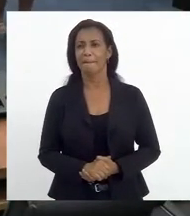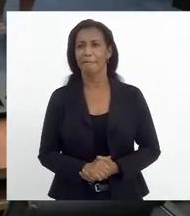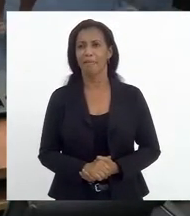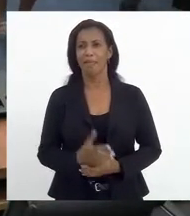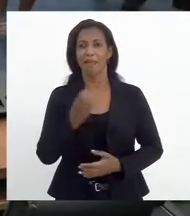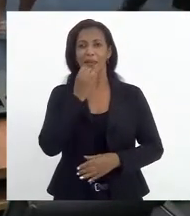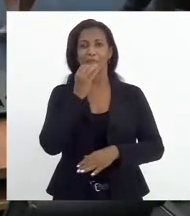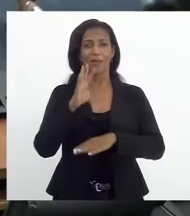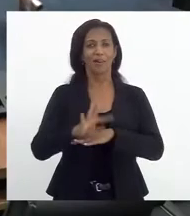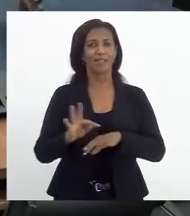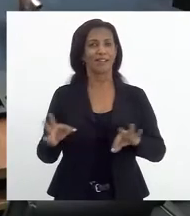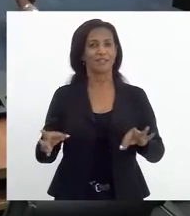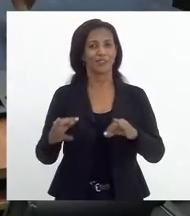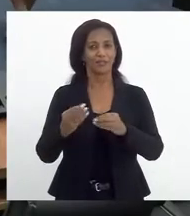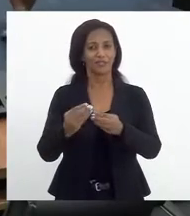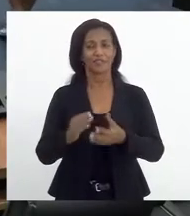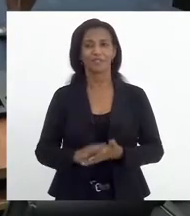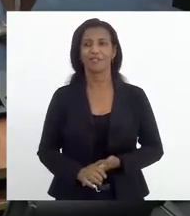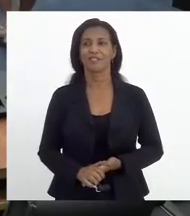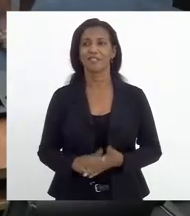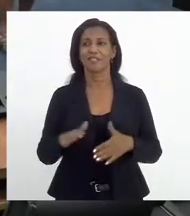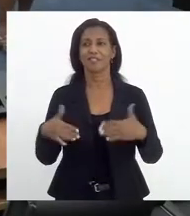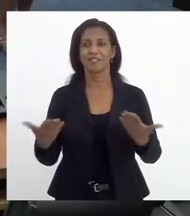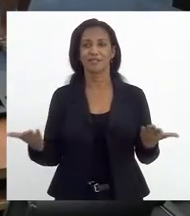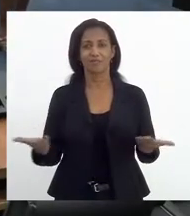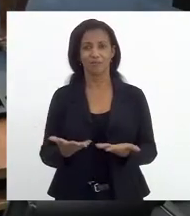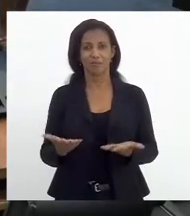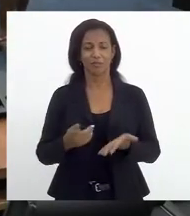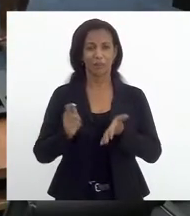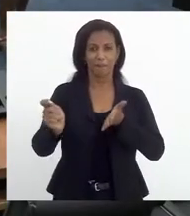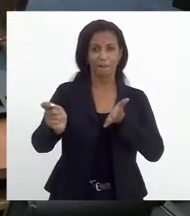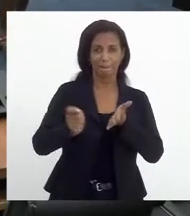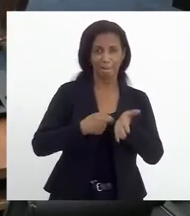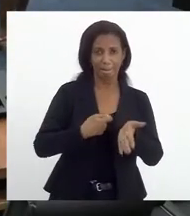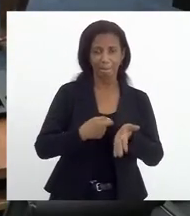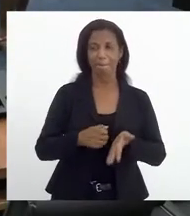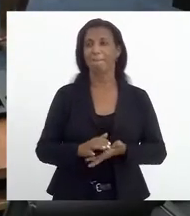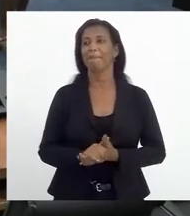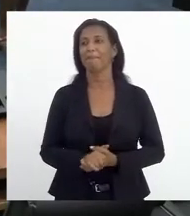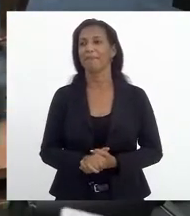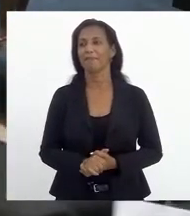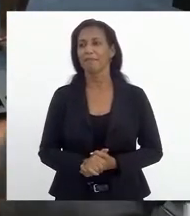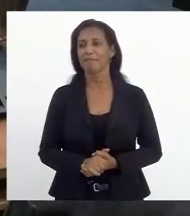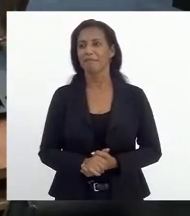Boa tarde a todas e todos. Então, hoje nós sancionamos